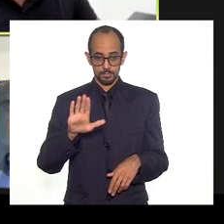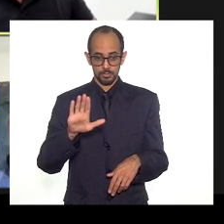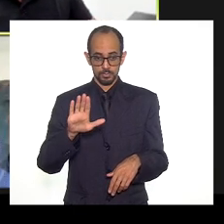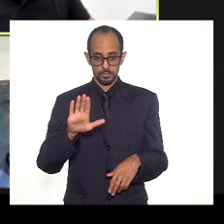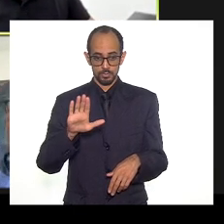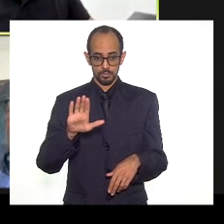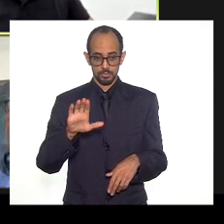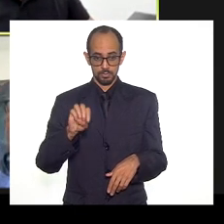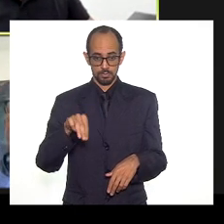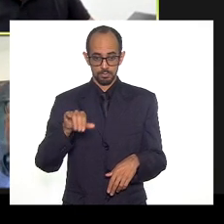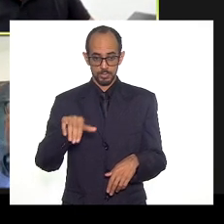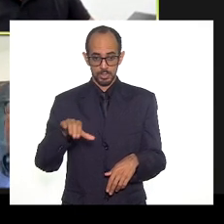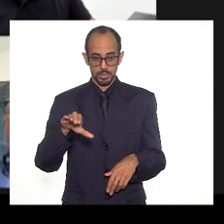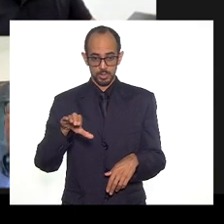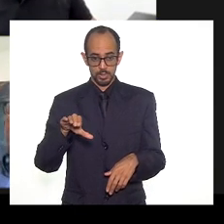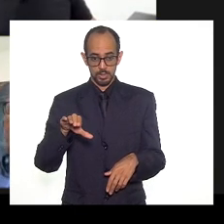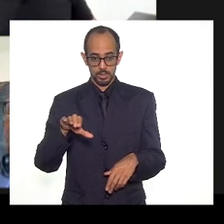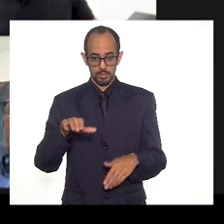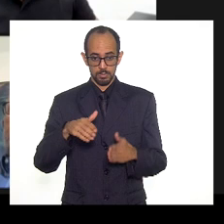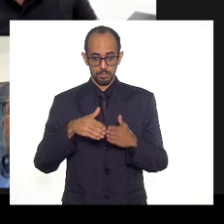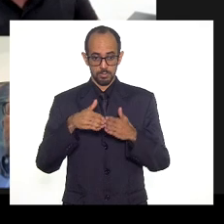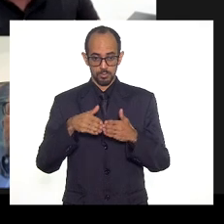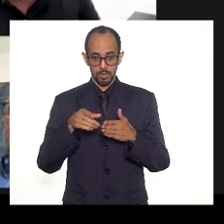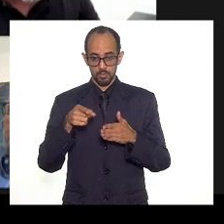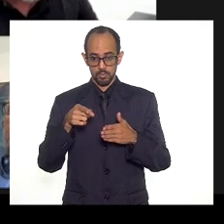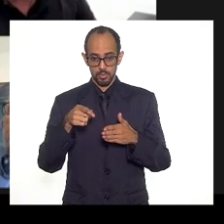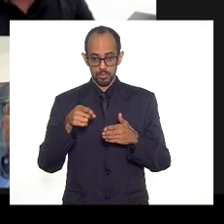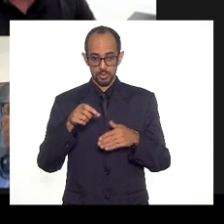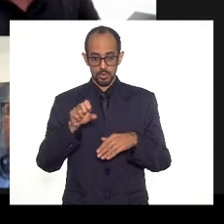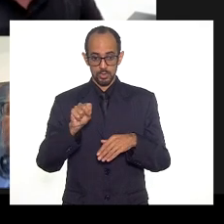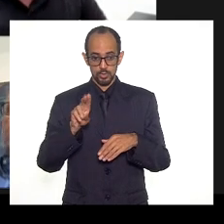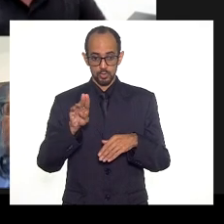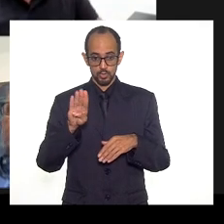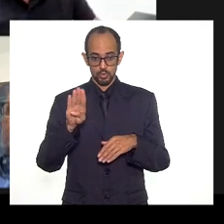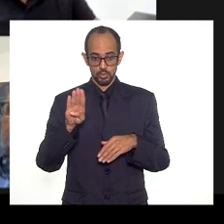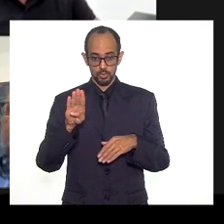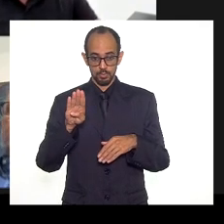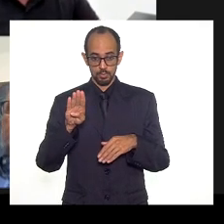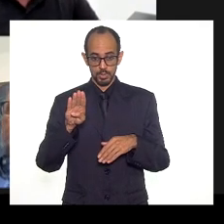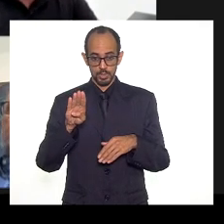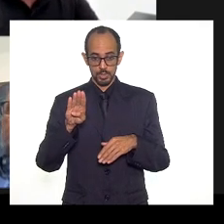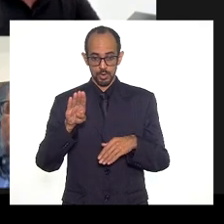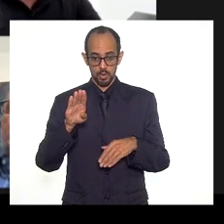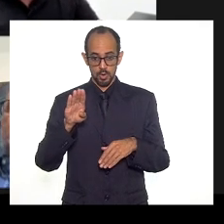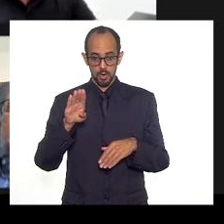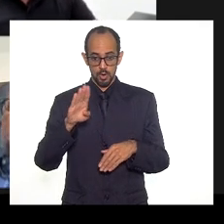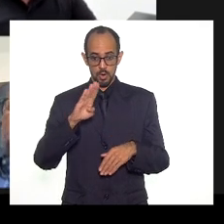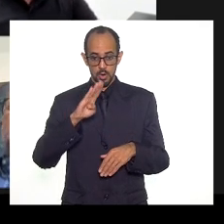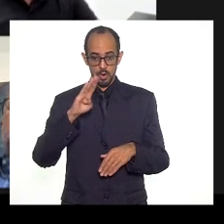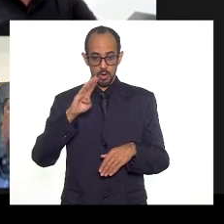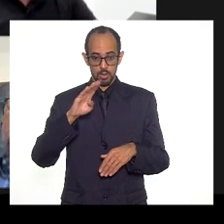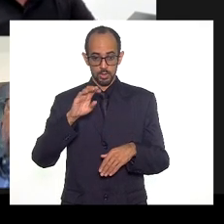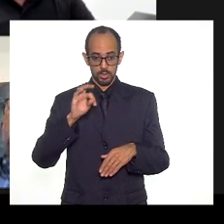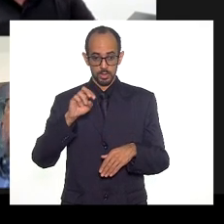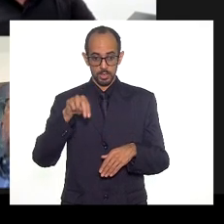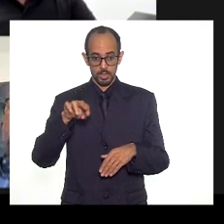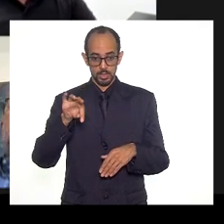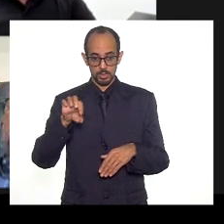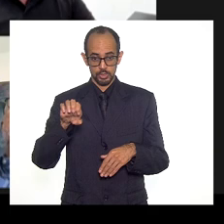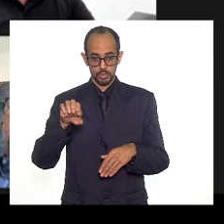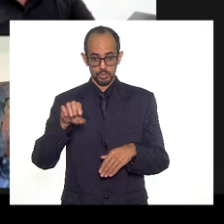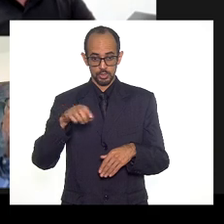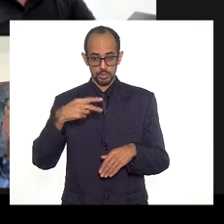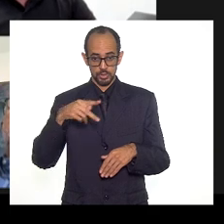Subi. Meu irmão, o portão está aberto, subi. Seu comandante, subtenente, está aberto seu som,